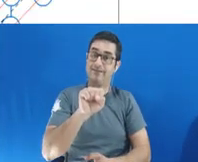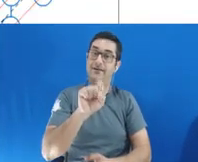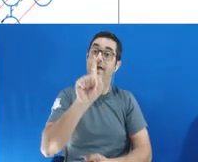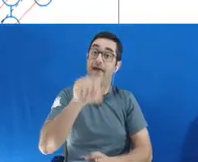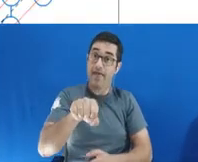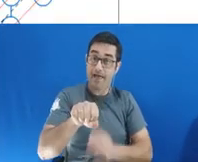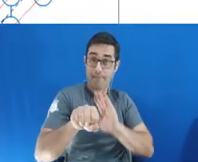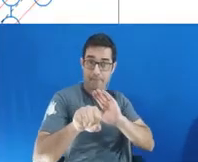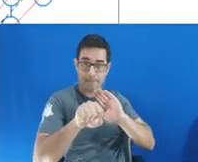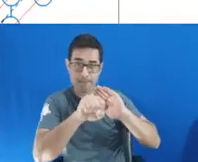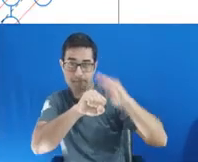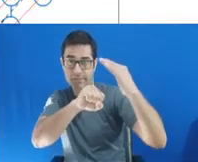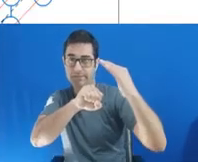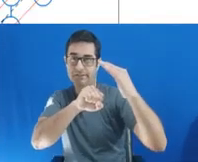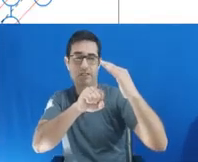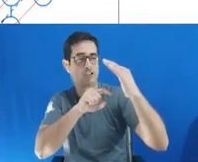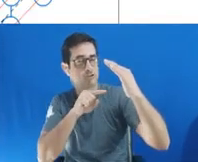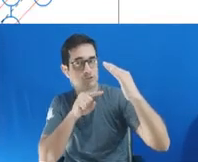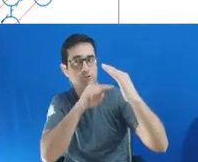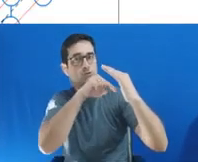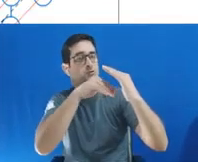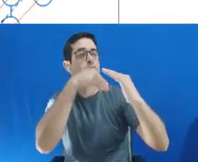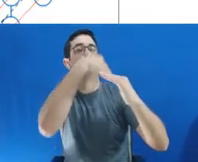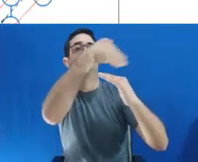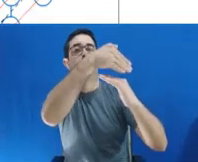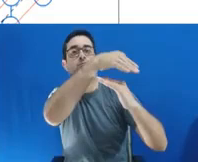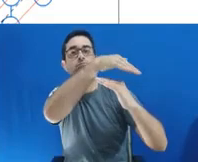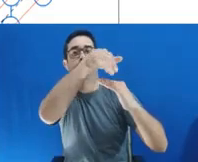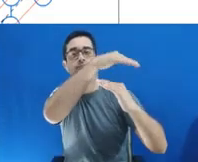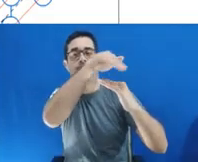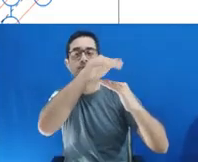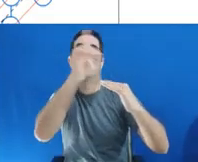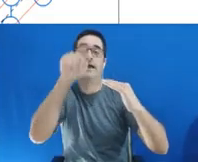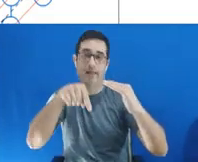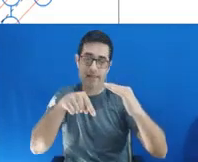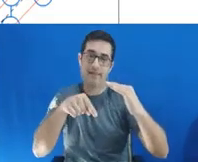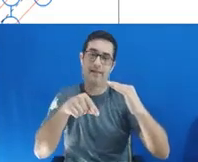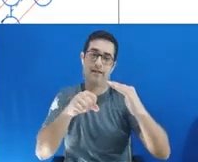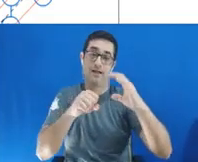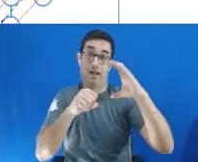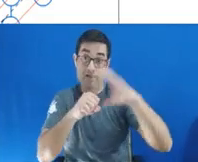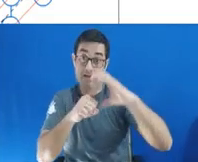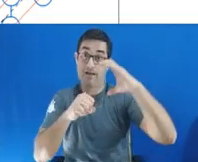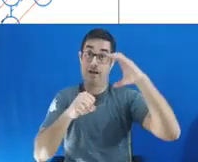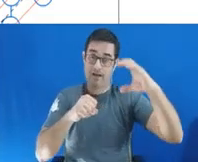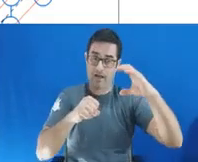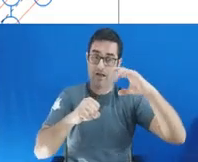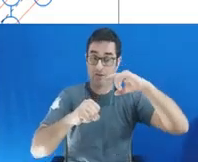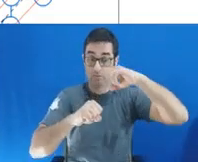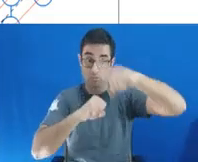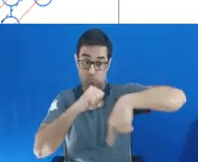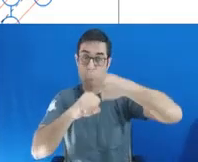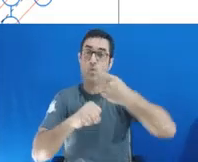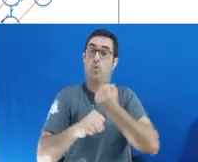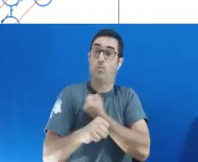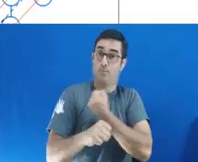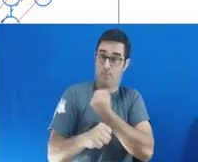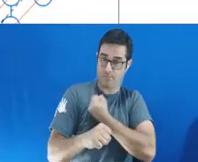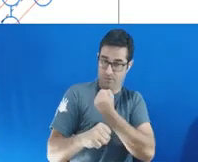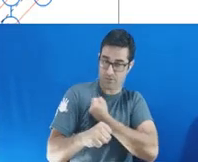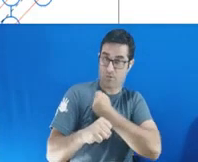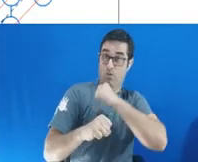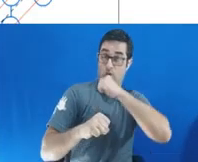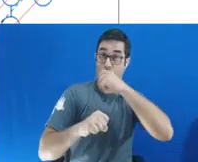o que vai ser a carga nuclear efetiva? Vai ser a carga nuclear, ou seja, o número atômico do elemento, o número